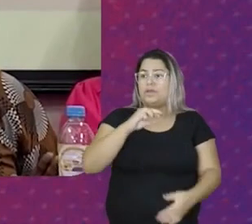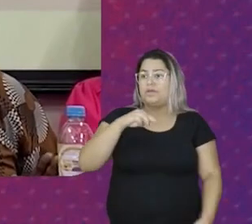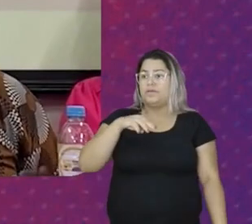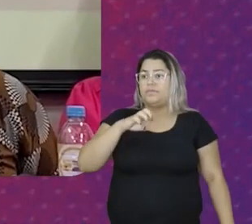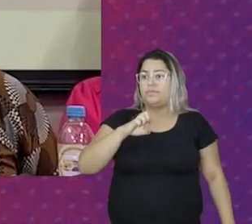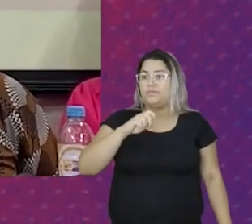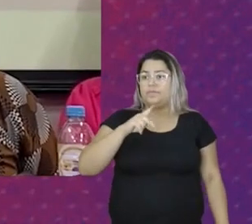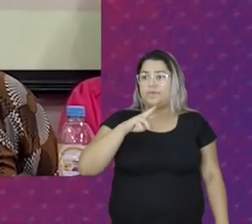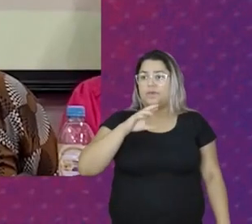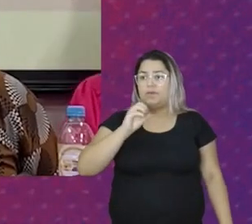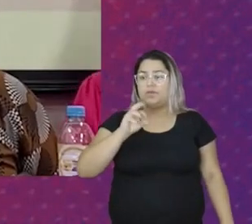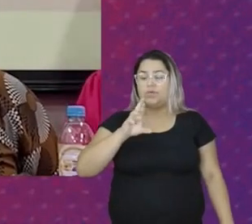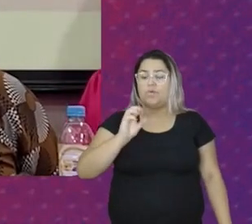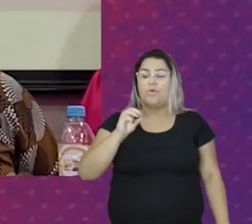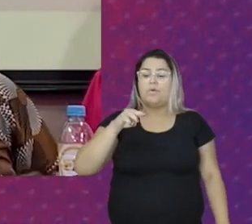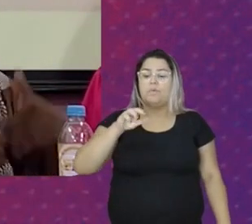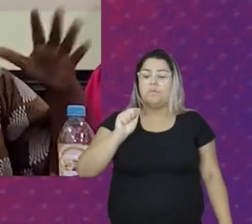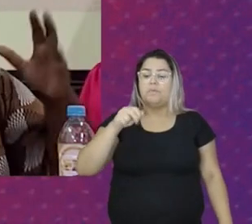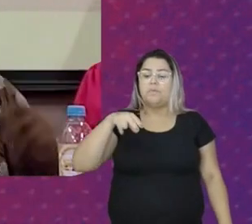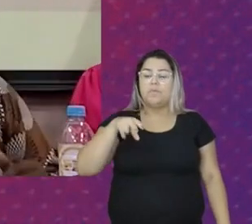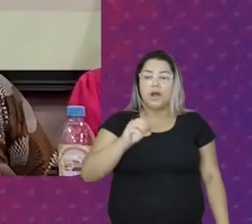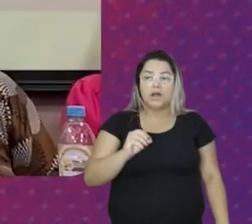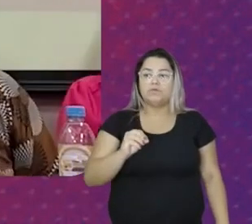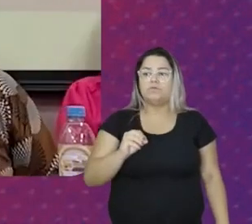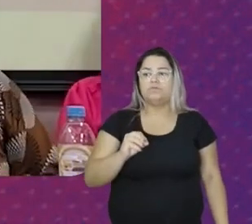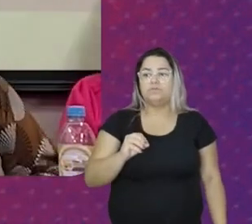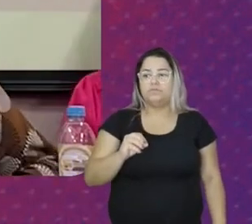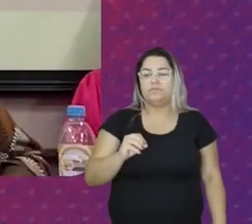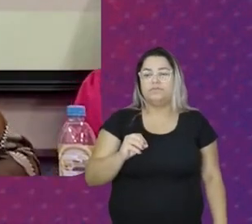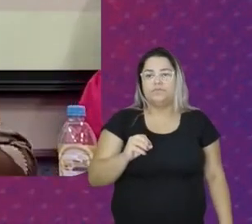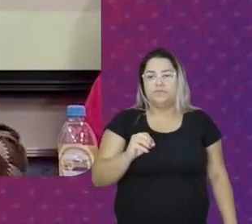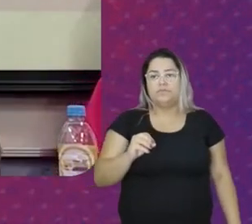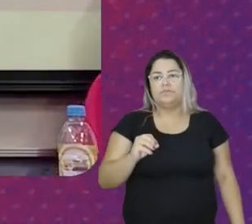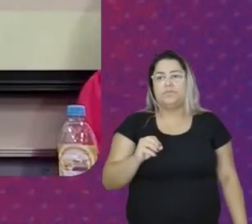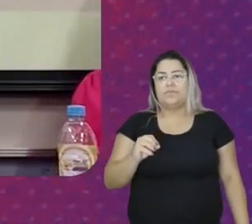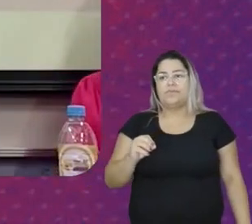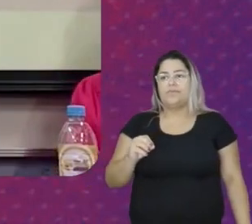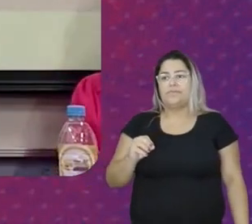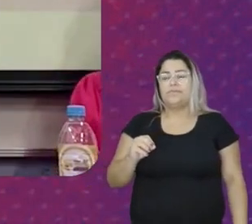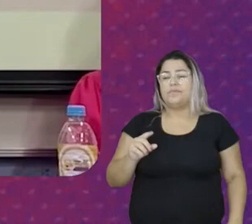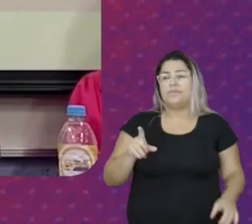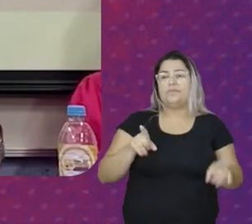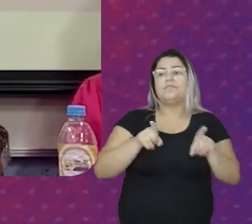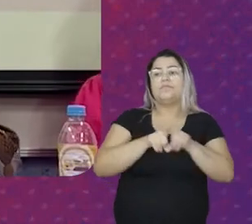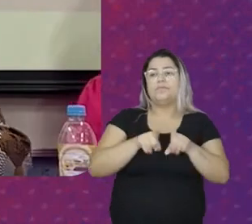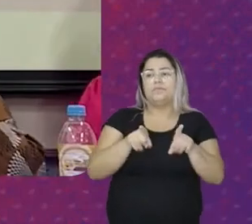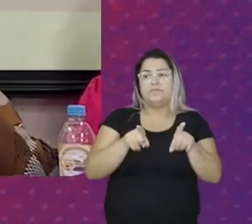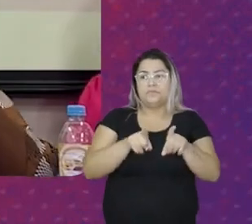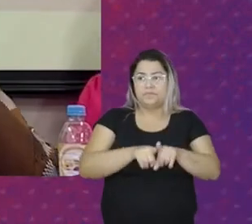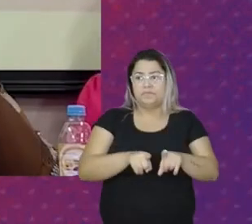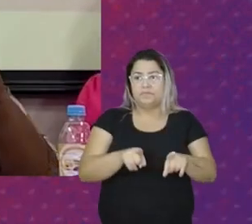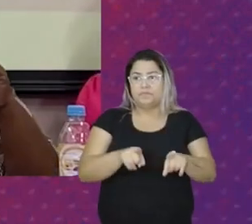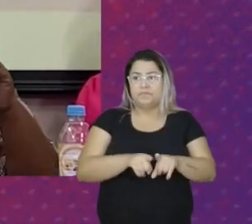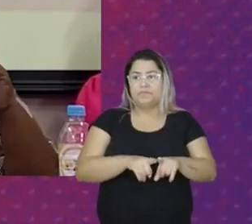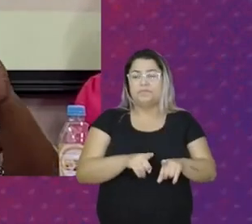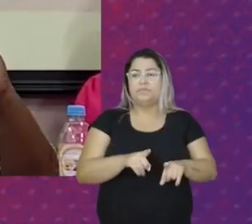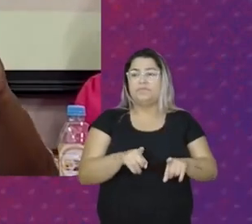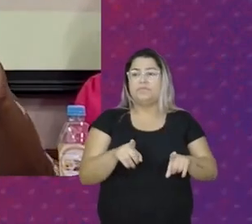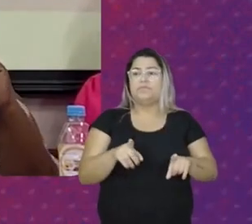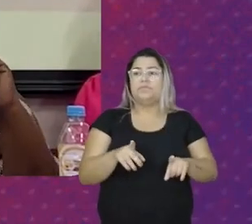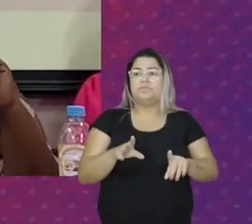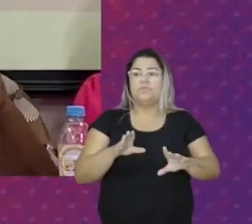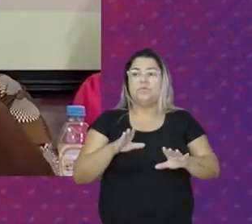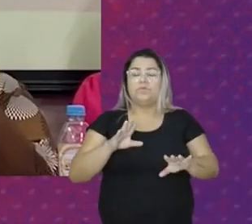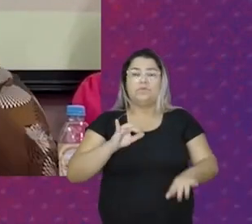com certeza, né? Nem que seja... Eu lembro que eu me irritava demais, né? Porque era não sei o que e queda do